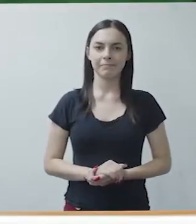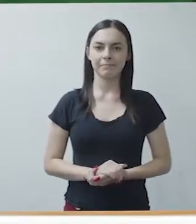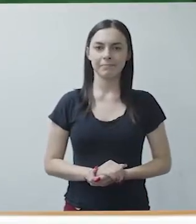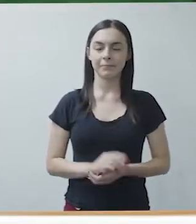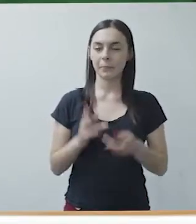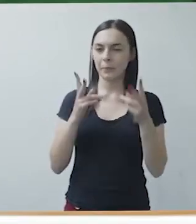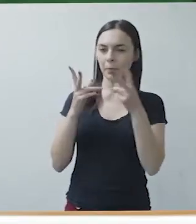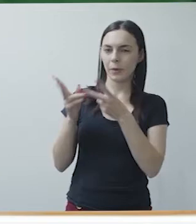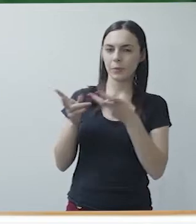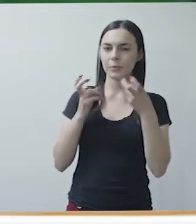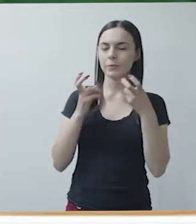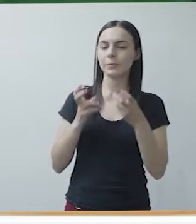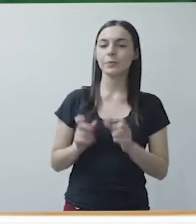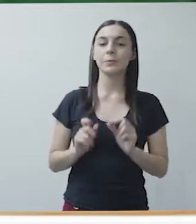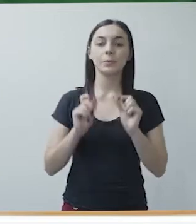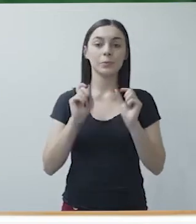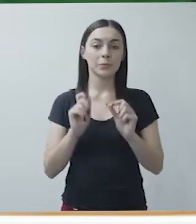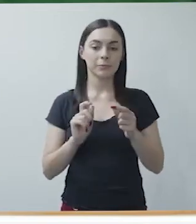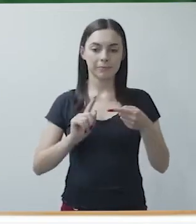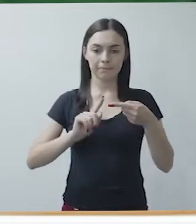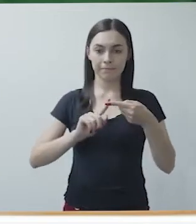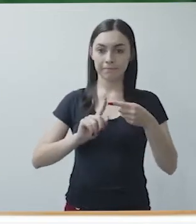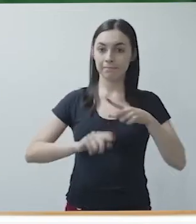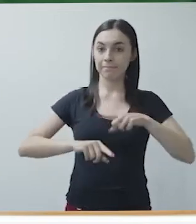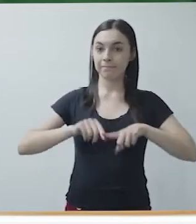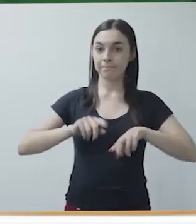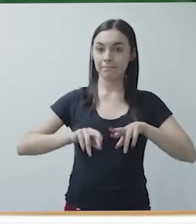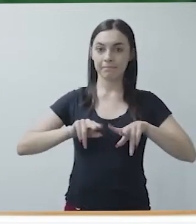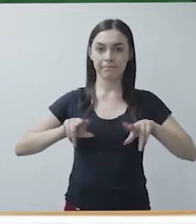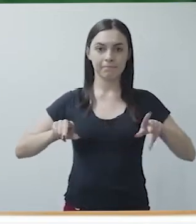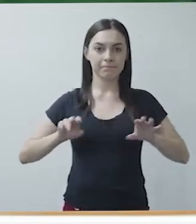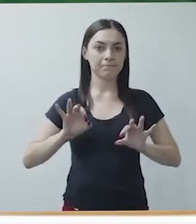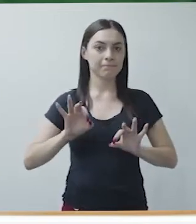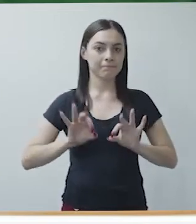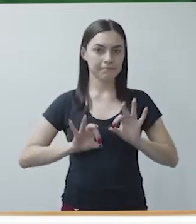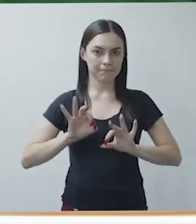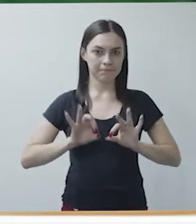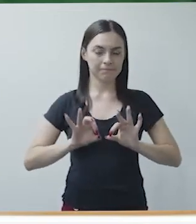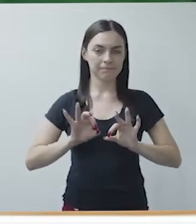Observe lá. Hoje nós iremos separar os materiais.